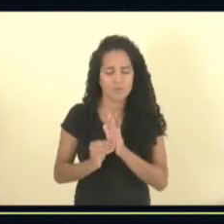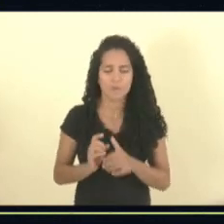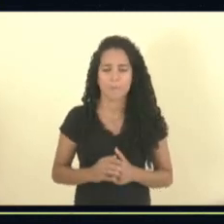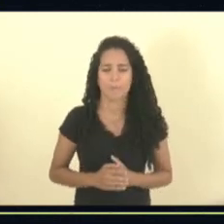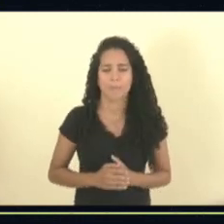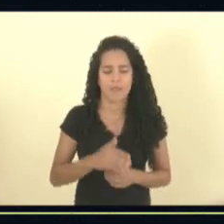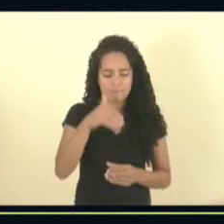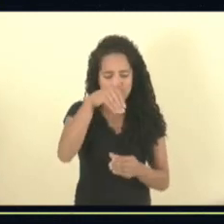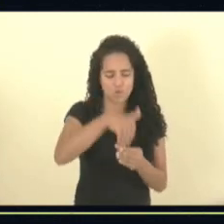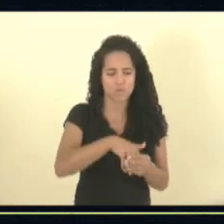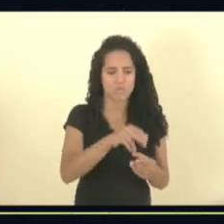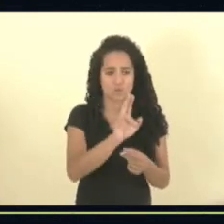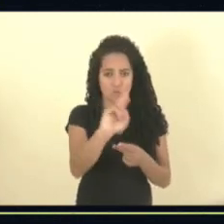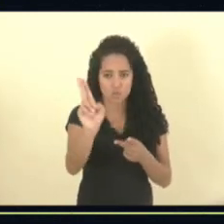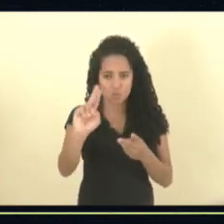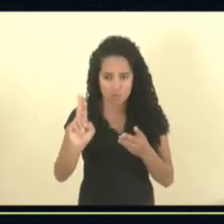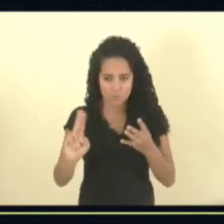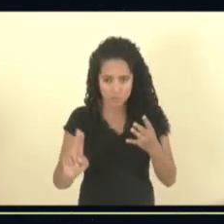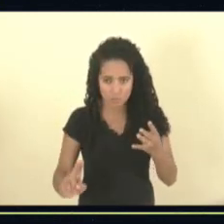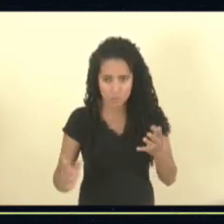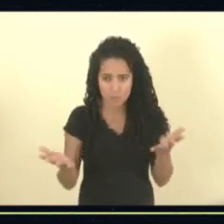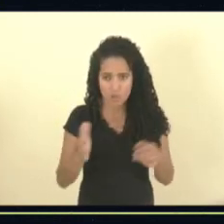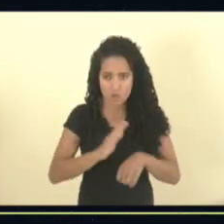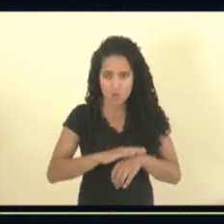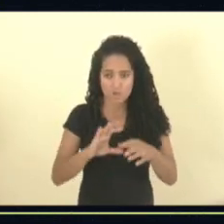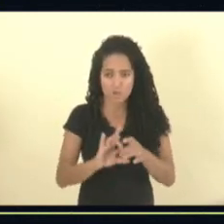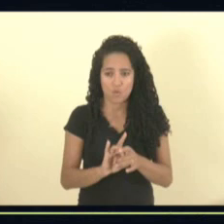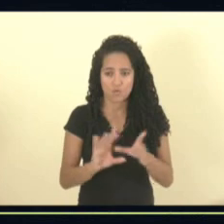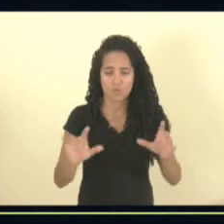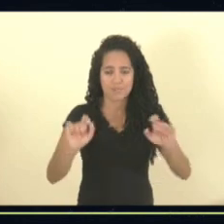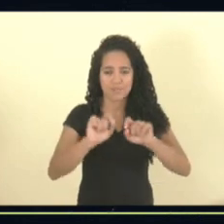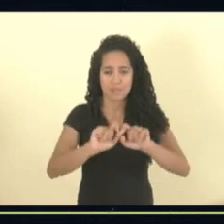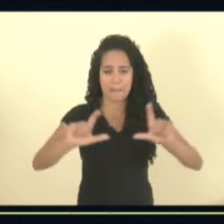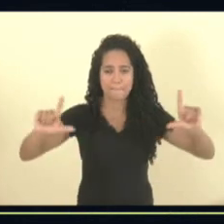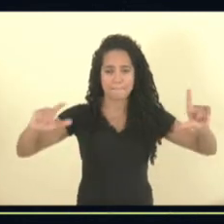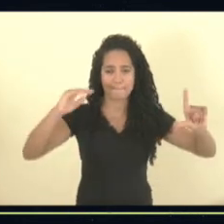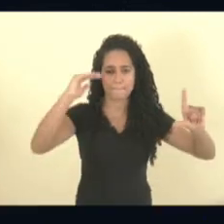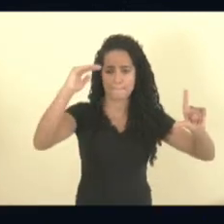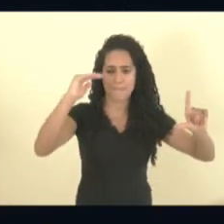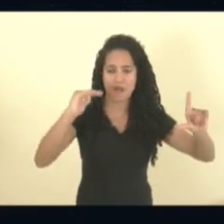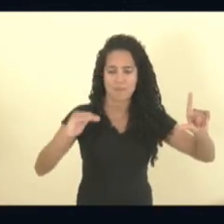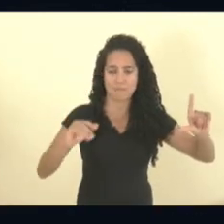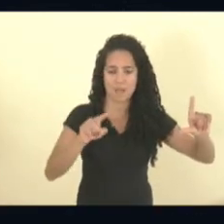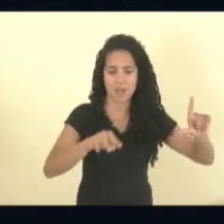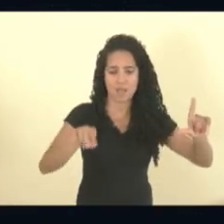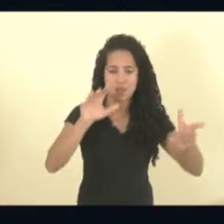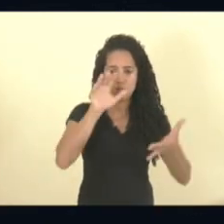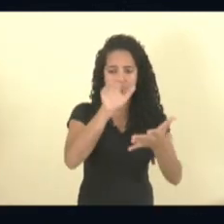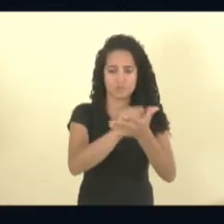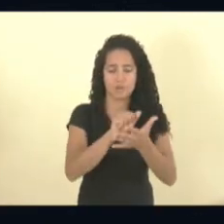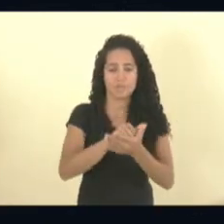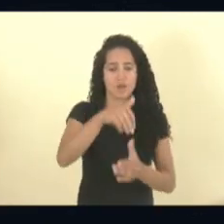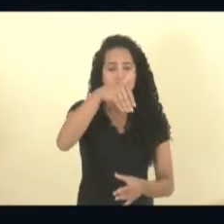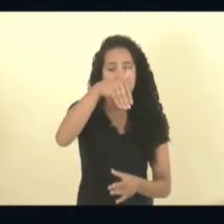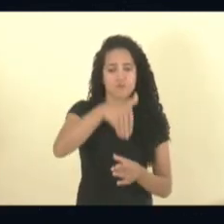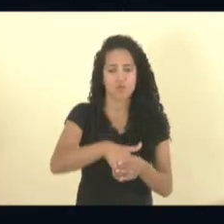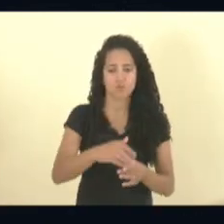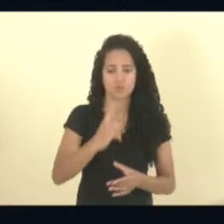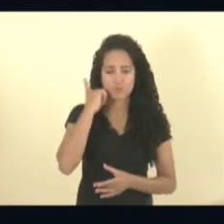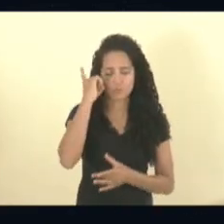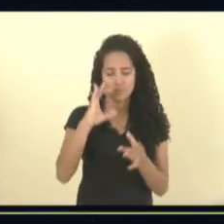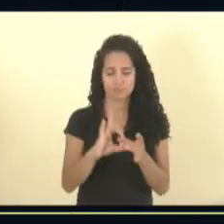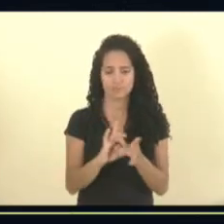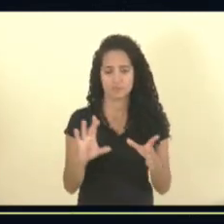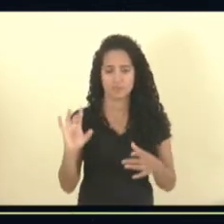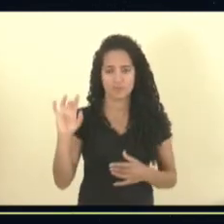é nominal. Estou nesse momento autorizando a abertura do painel para registro dos votos. Pela ordem, senhor presidente. Painel aberto.